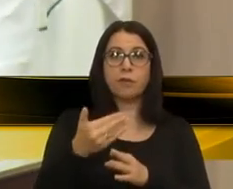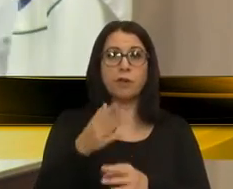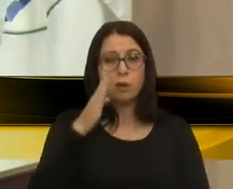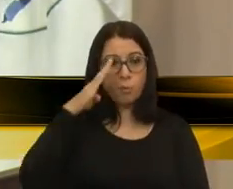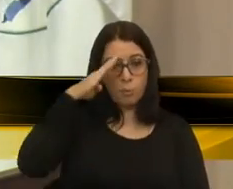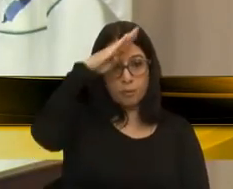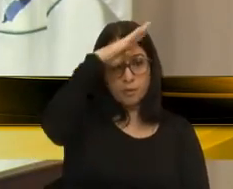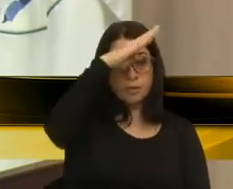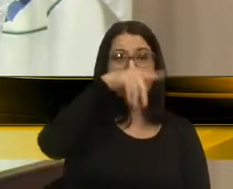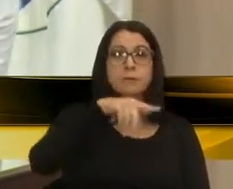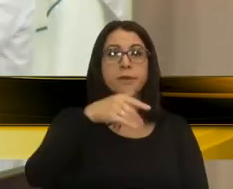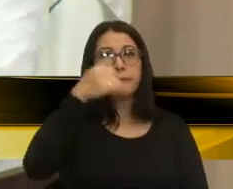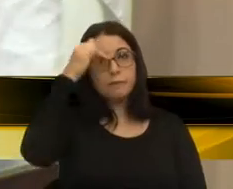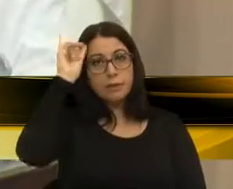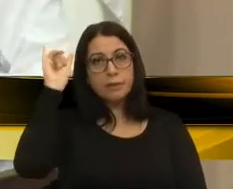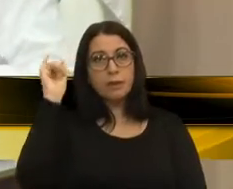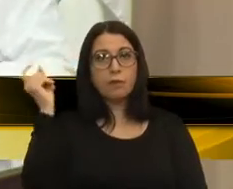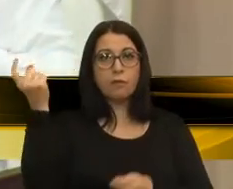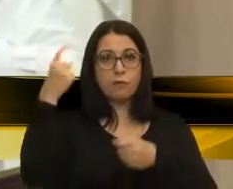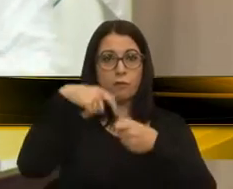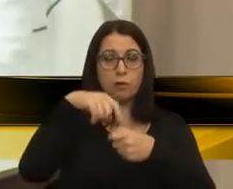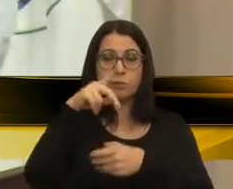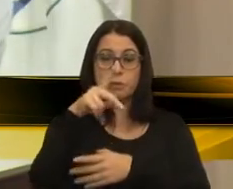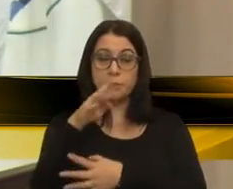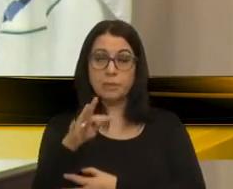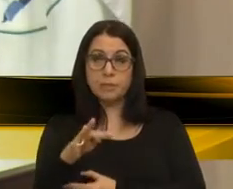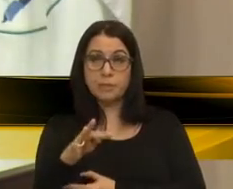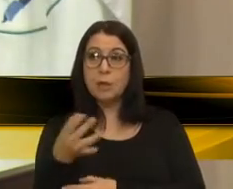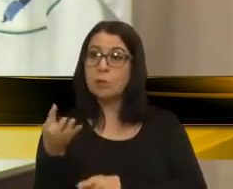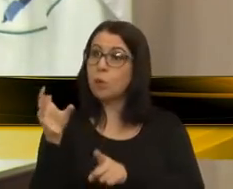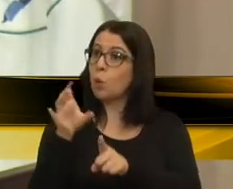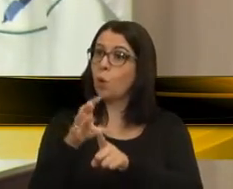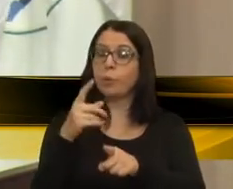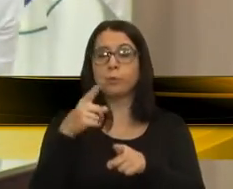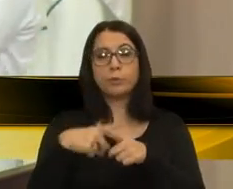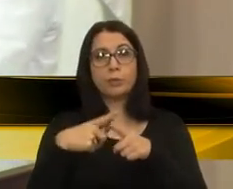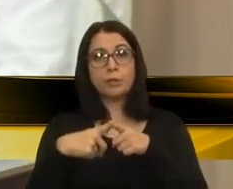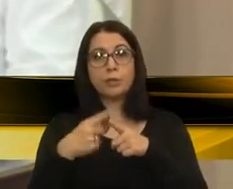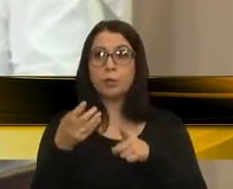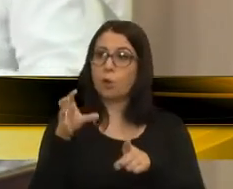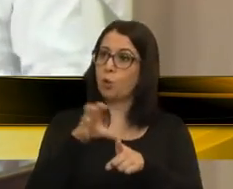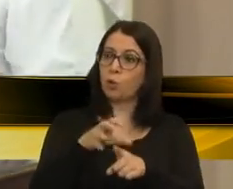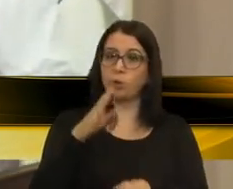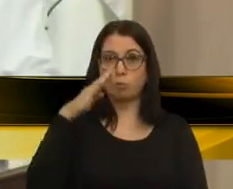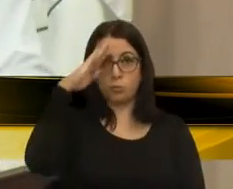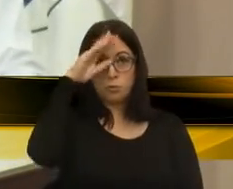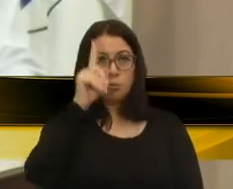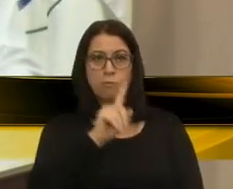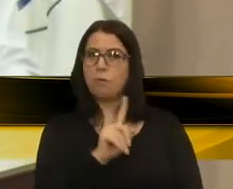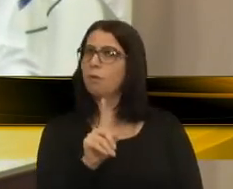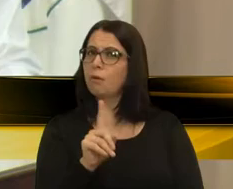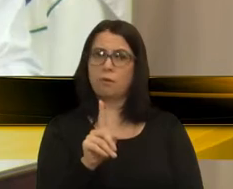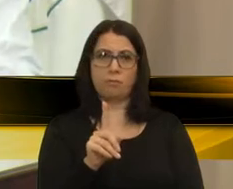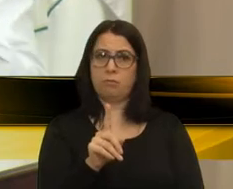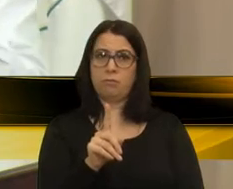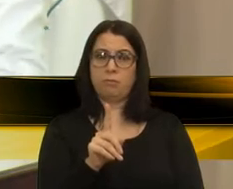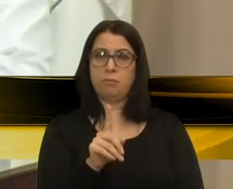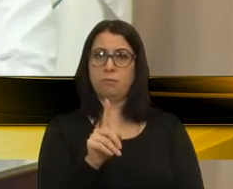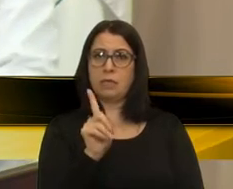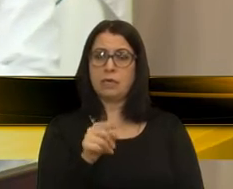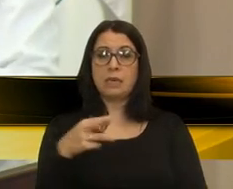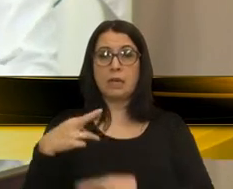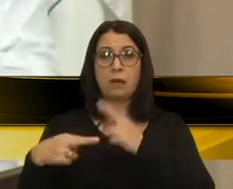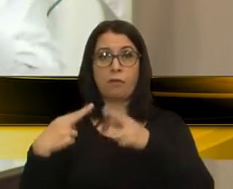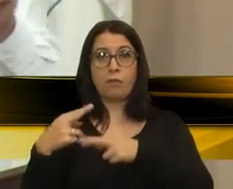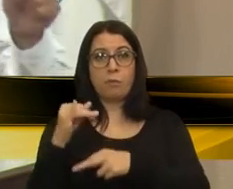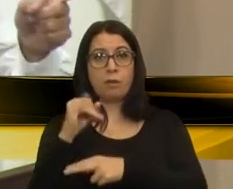Bolsonaro para evitar a volta do PT. E os que são contra é porque são contra o Bolsonaro. Não. Essa reforma